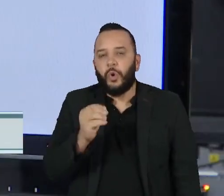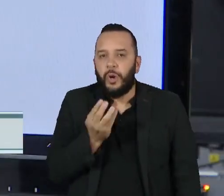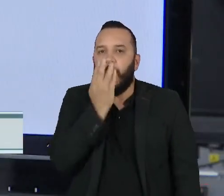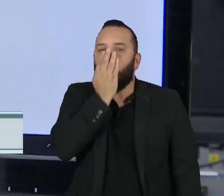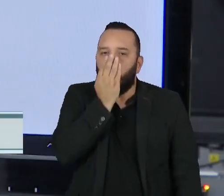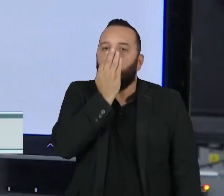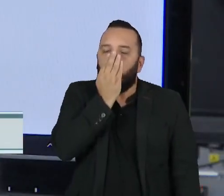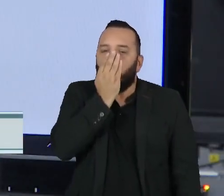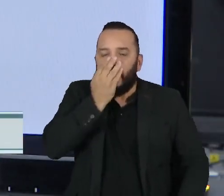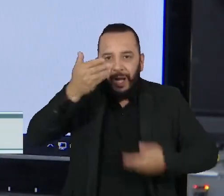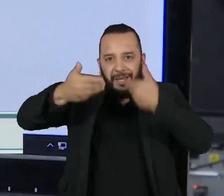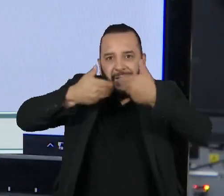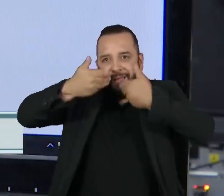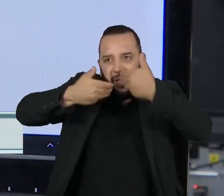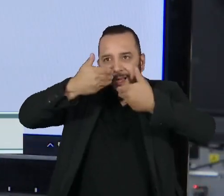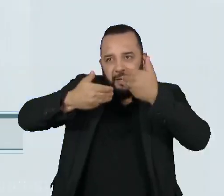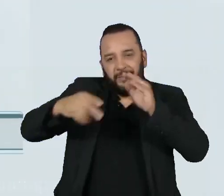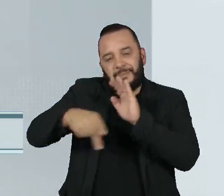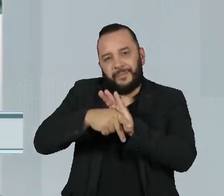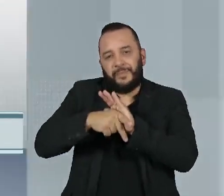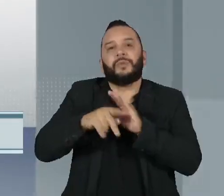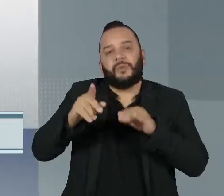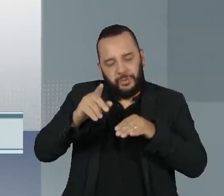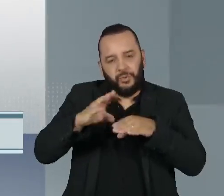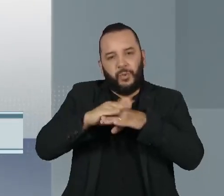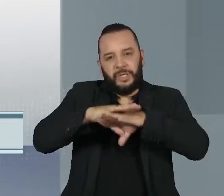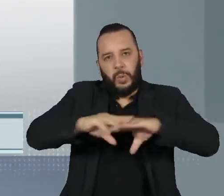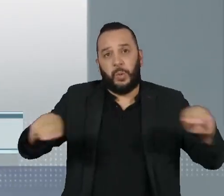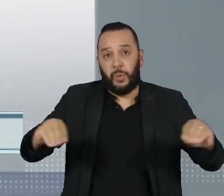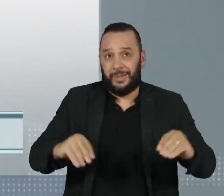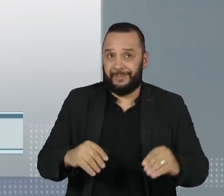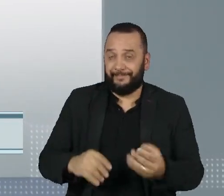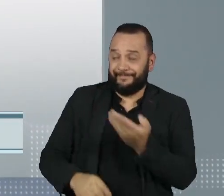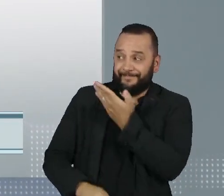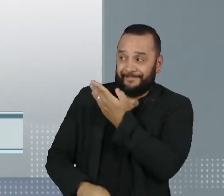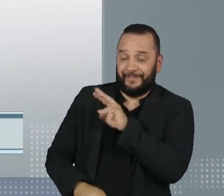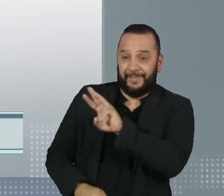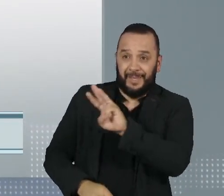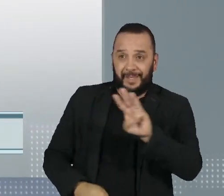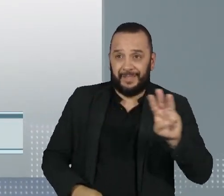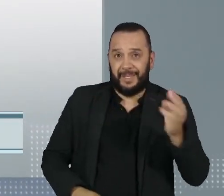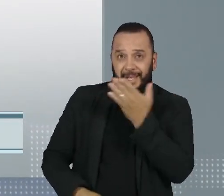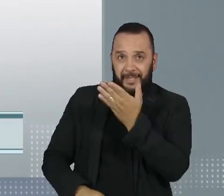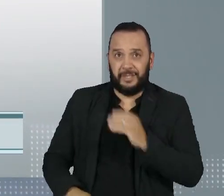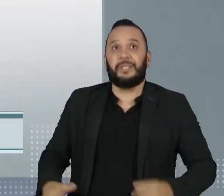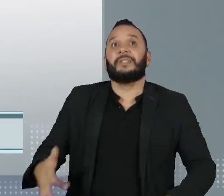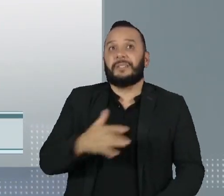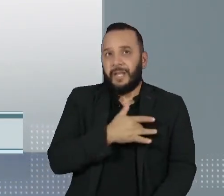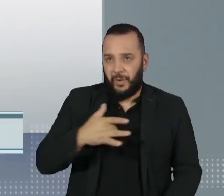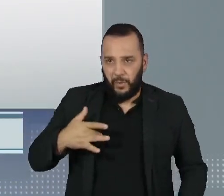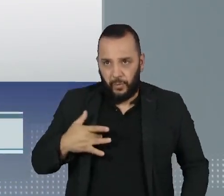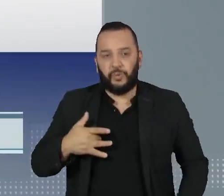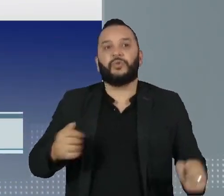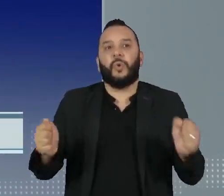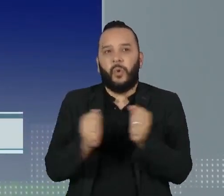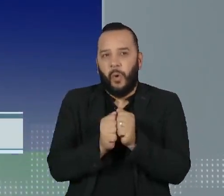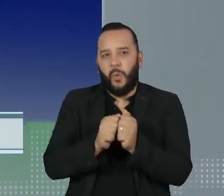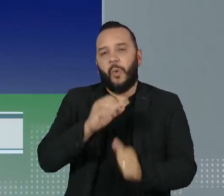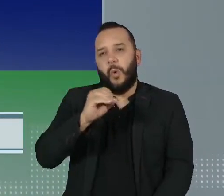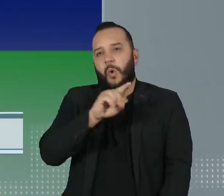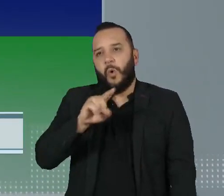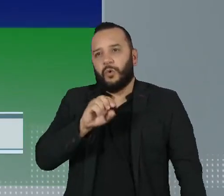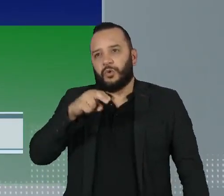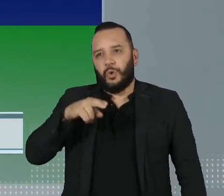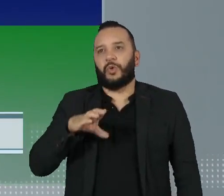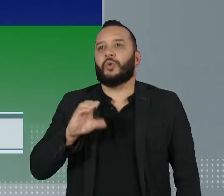doenças. E as promessas são muitas. Este site, por exemplo, chamado Saúde com Ozônio, diz que o tratamento pode